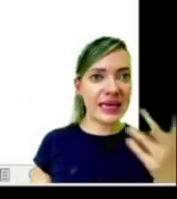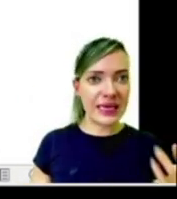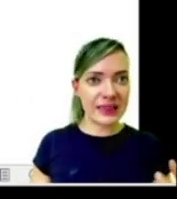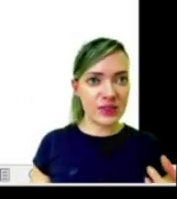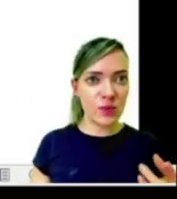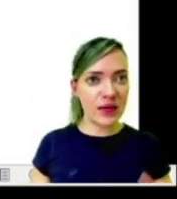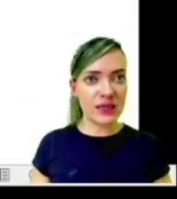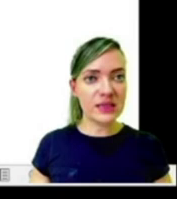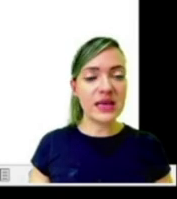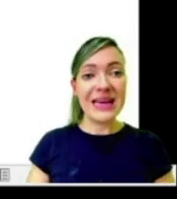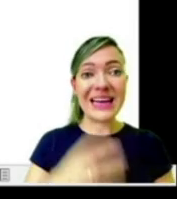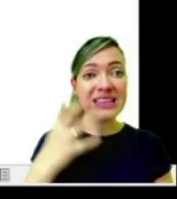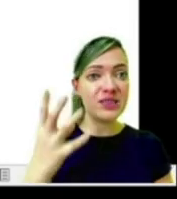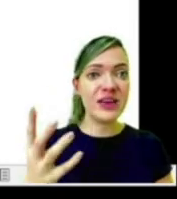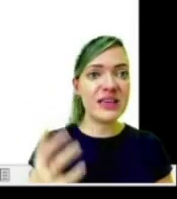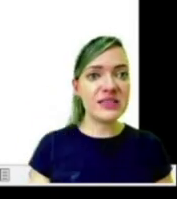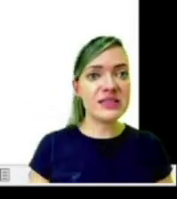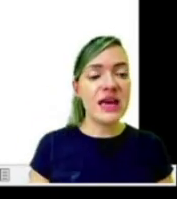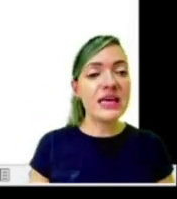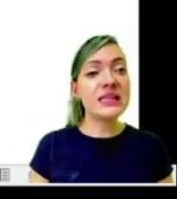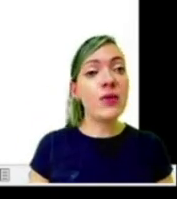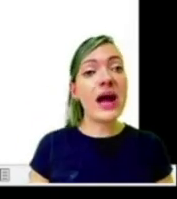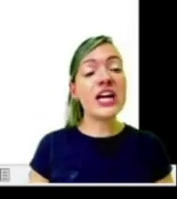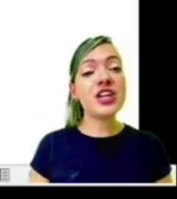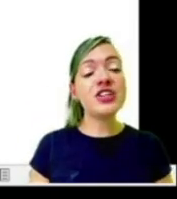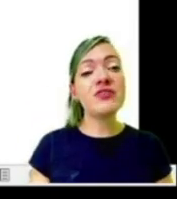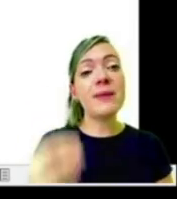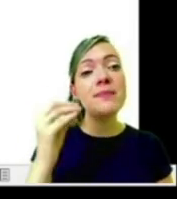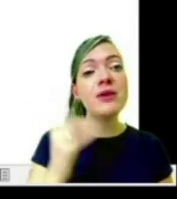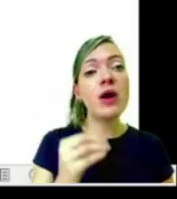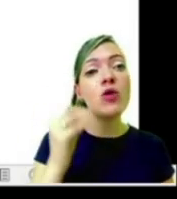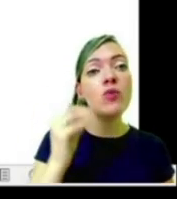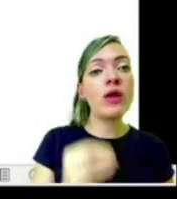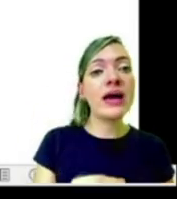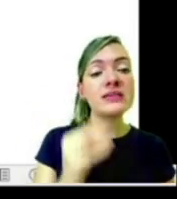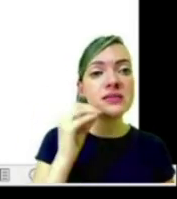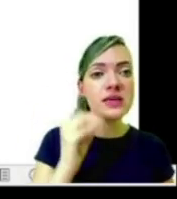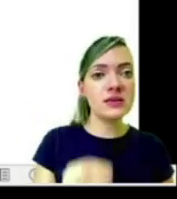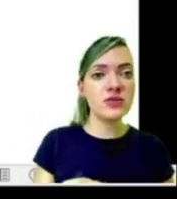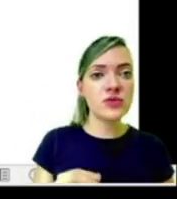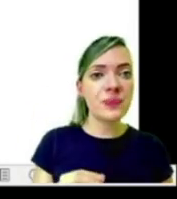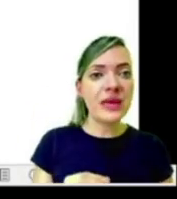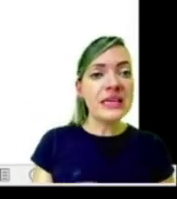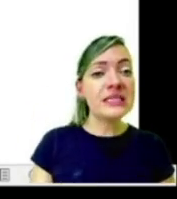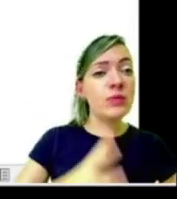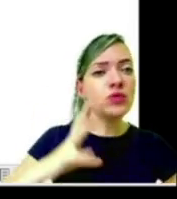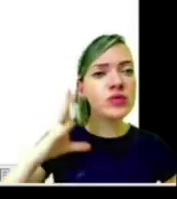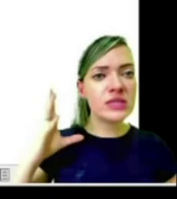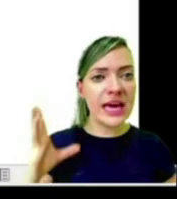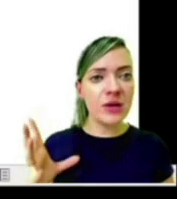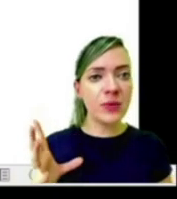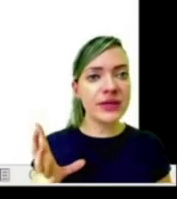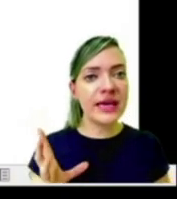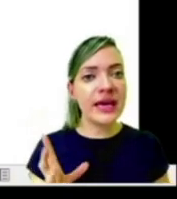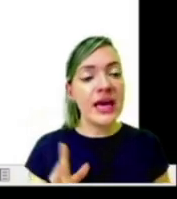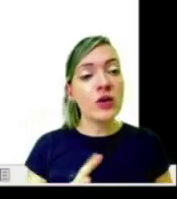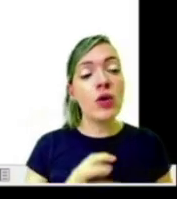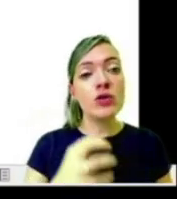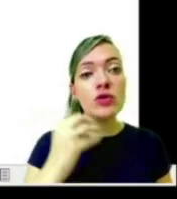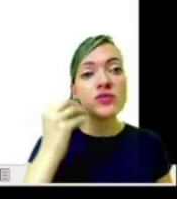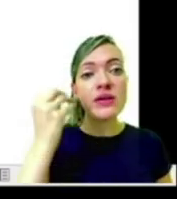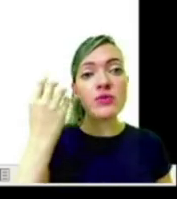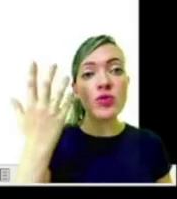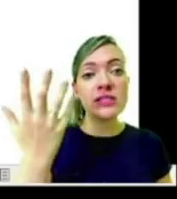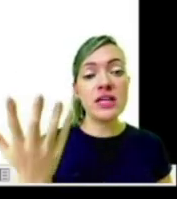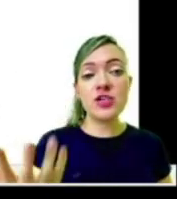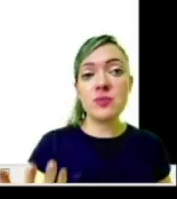nas excretas humanas, nas fezes. Então a gente vai bioacumular esses resíduos. Isso é muito sério, porque